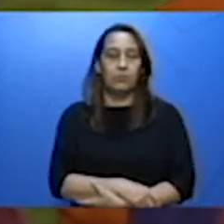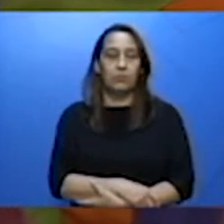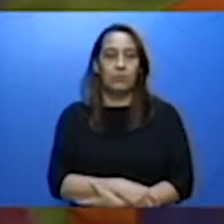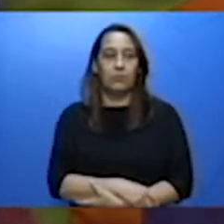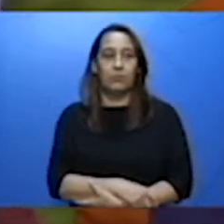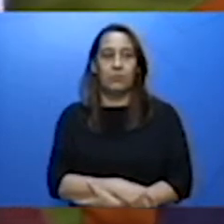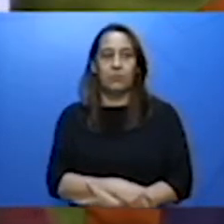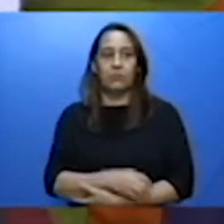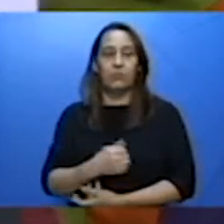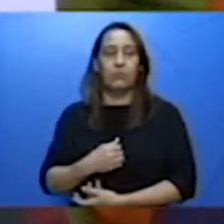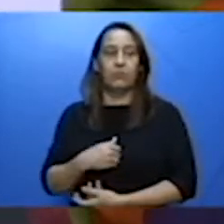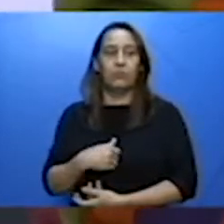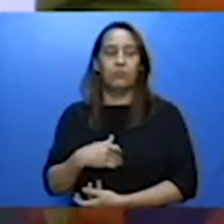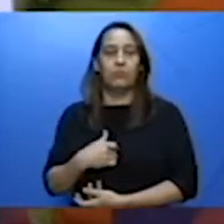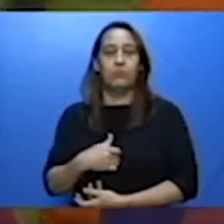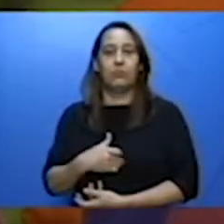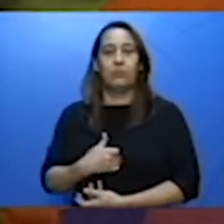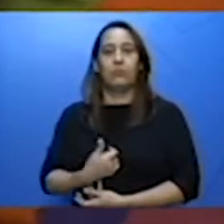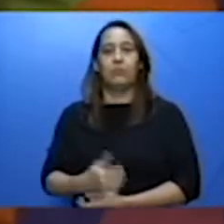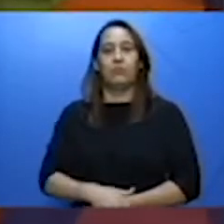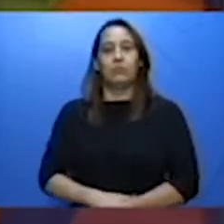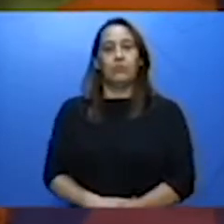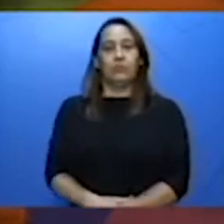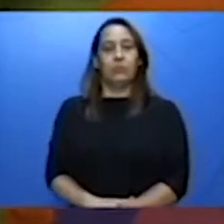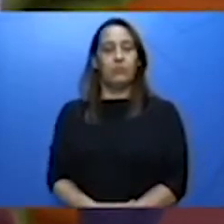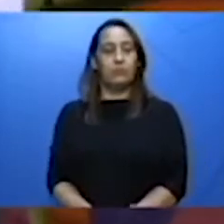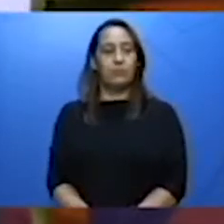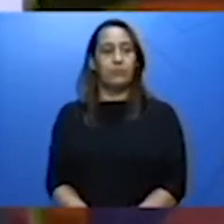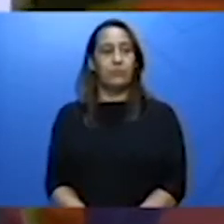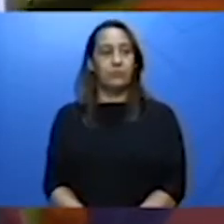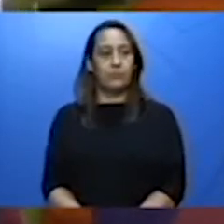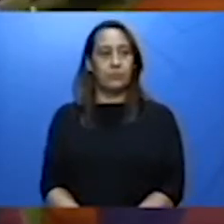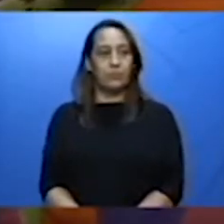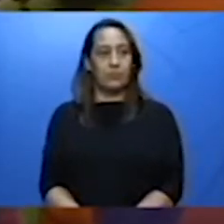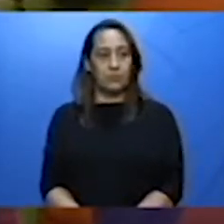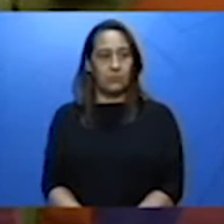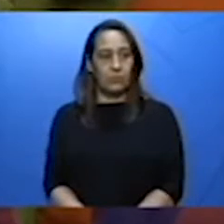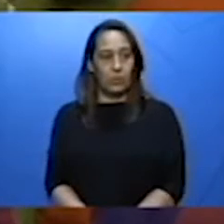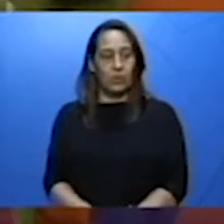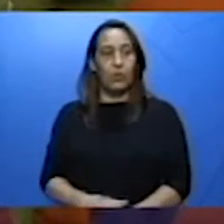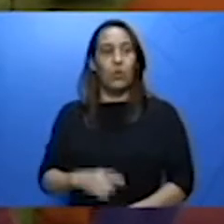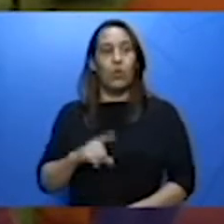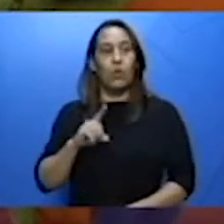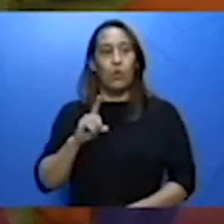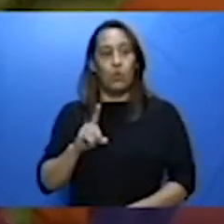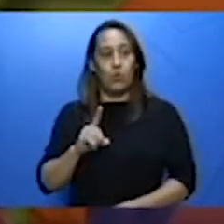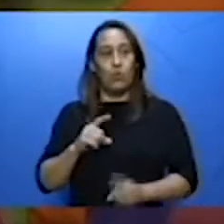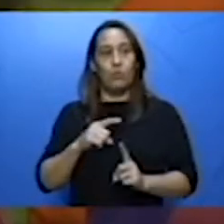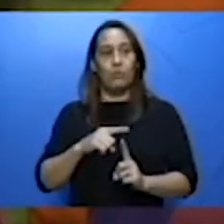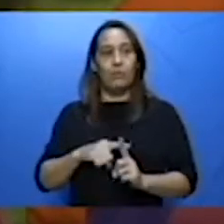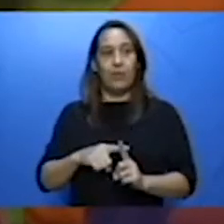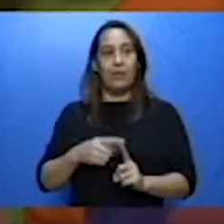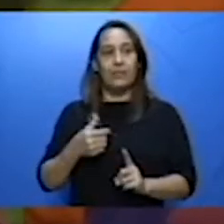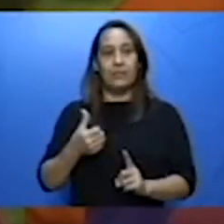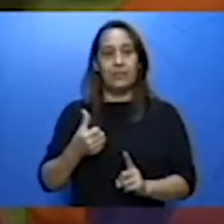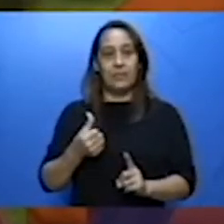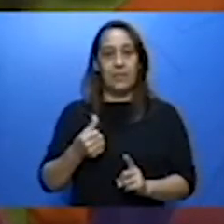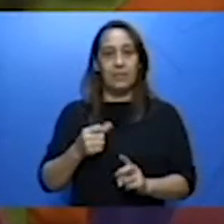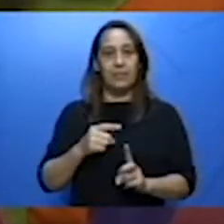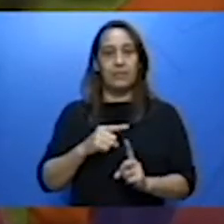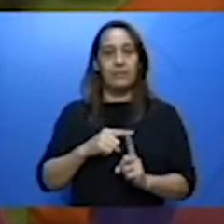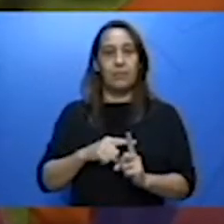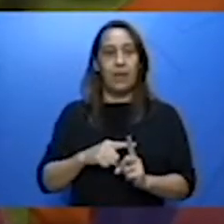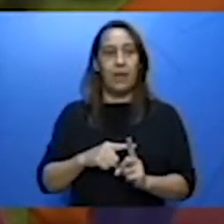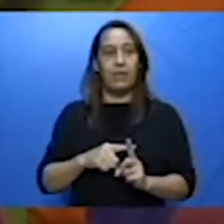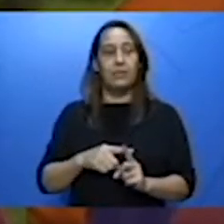com as outras dezenas. Vamos lá, eu posso fazer assim, ó. 1 mais 6, eu nunca me esqueço dele, tá?